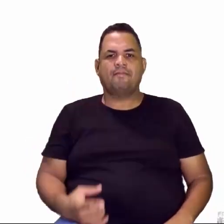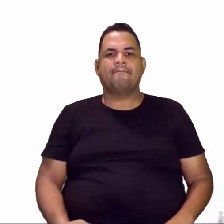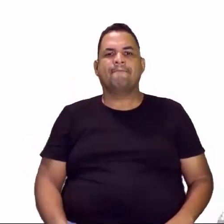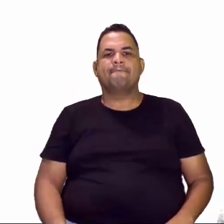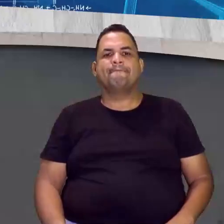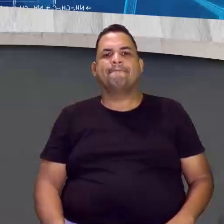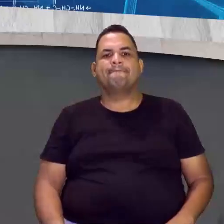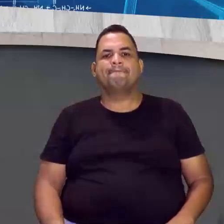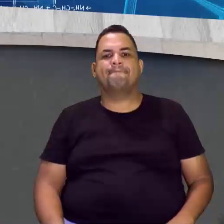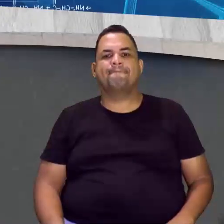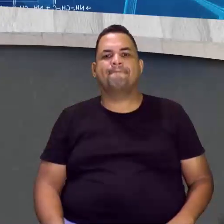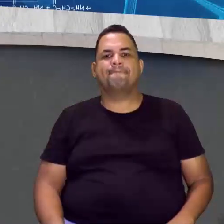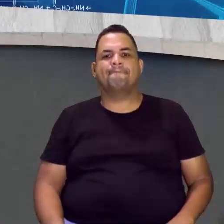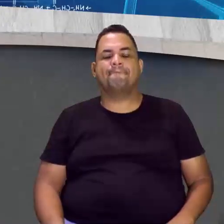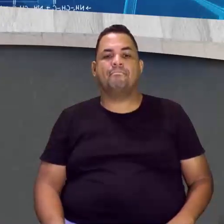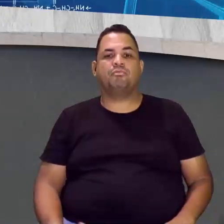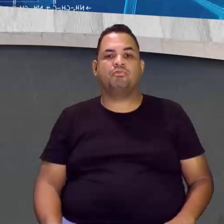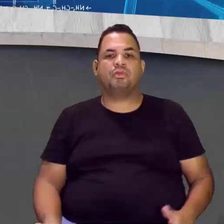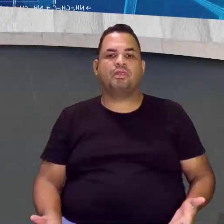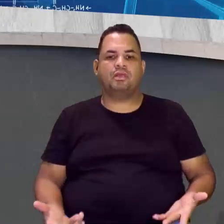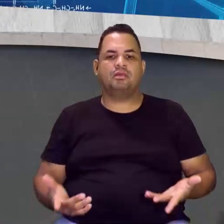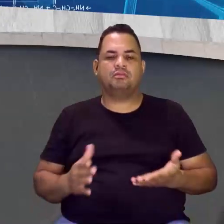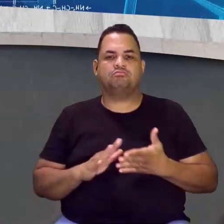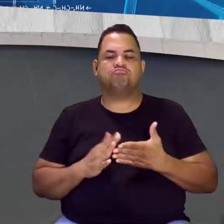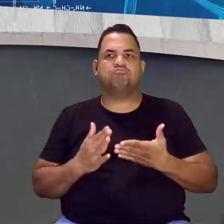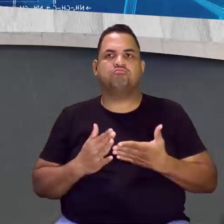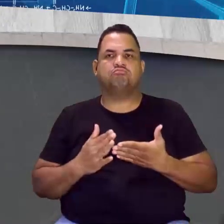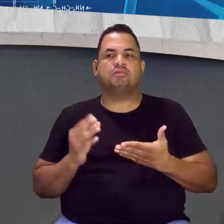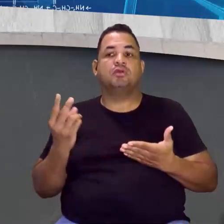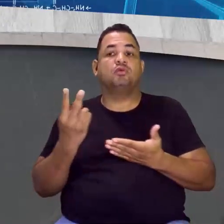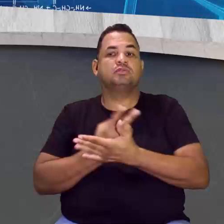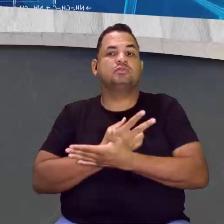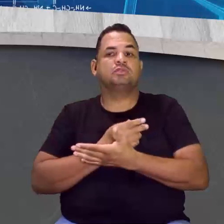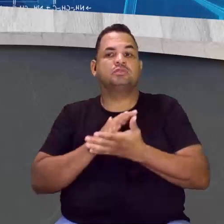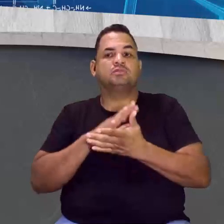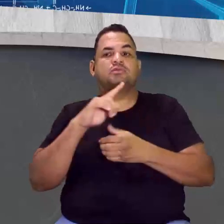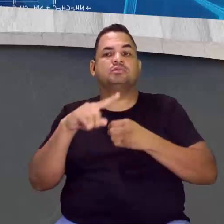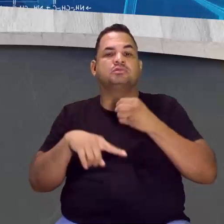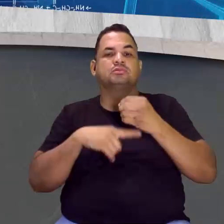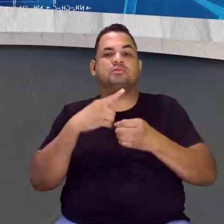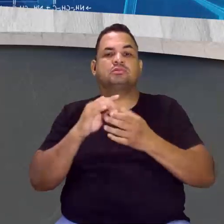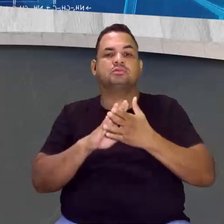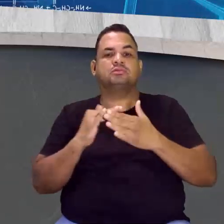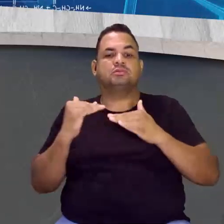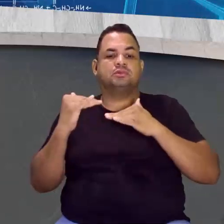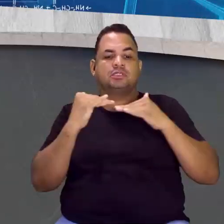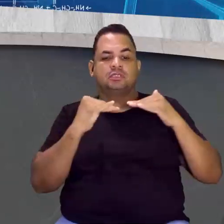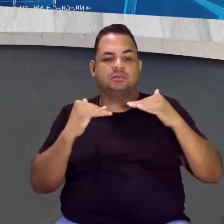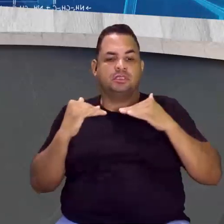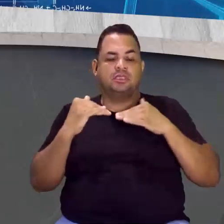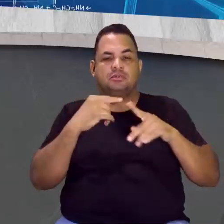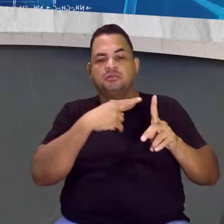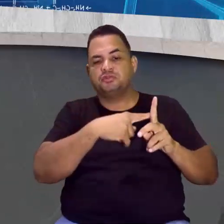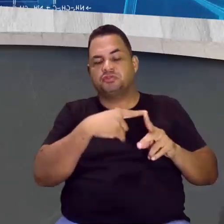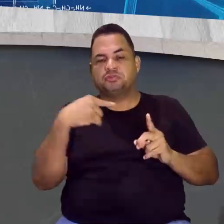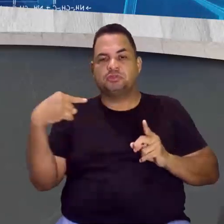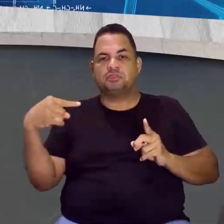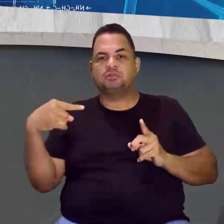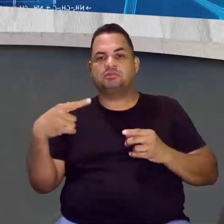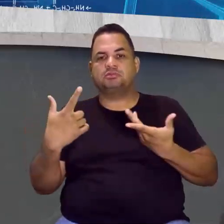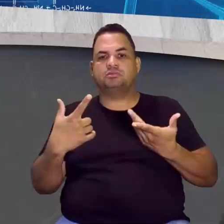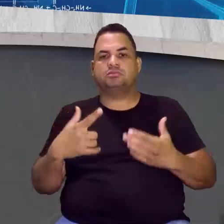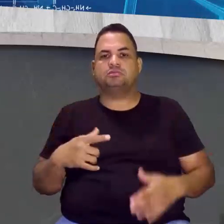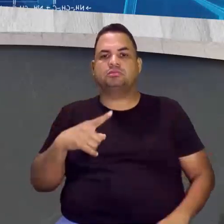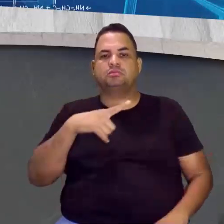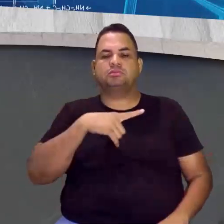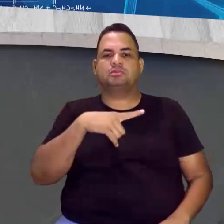Observem que a tendência desses átomos é neutralizar suas cargas, né? Quando a gente